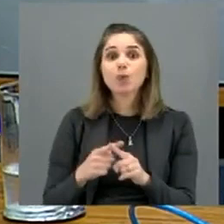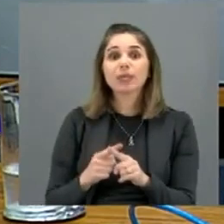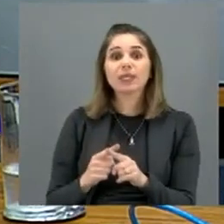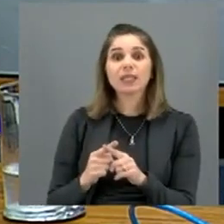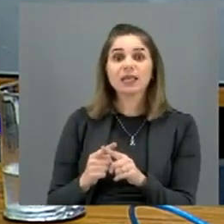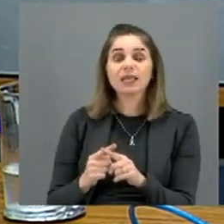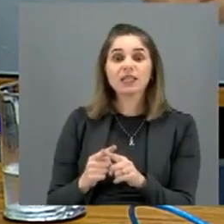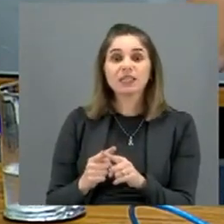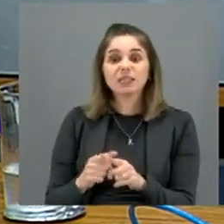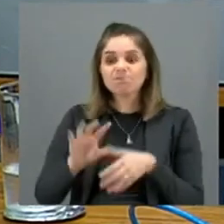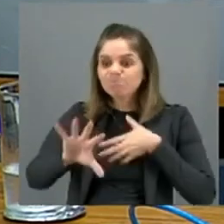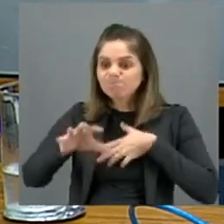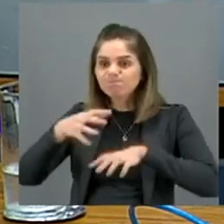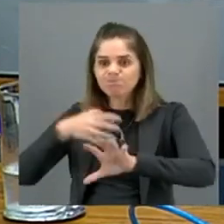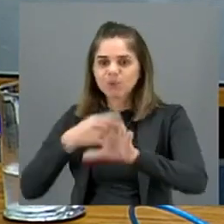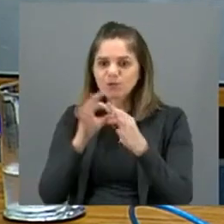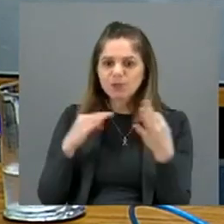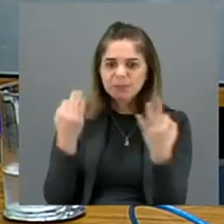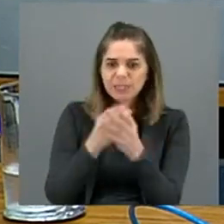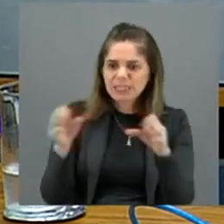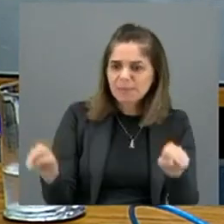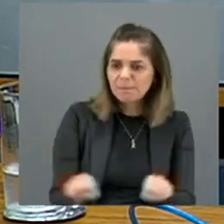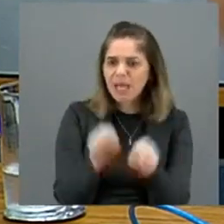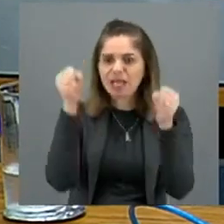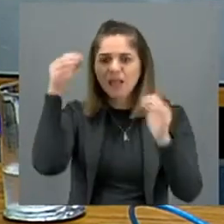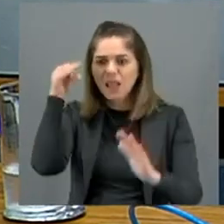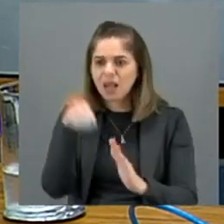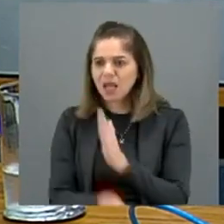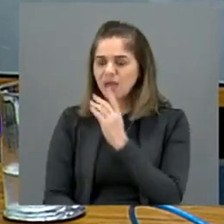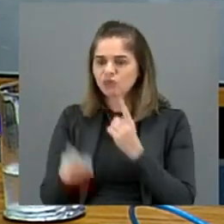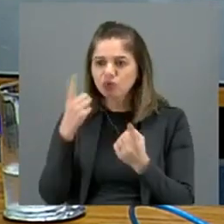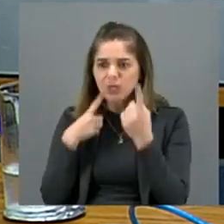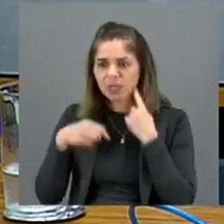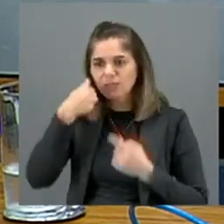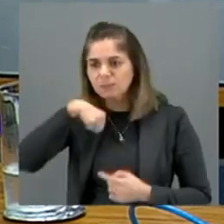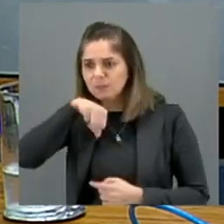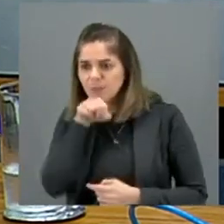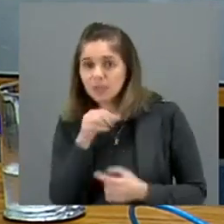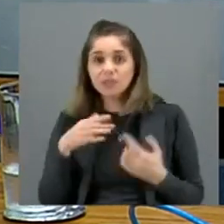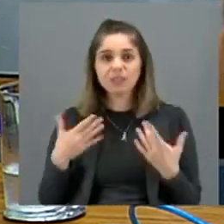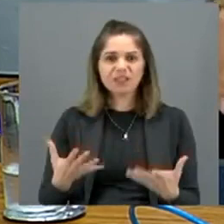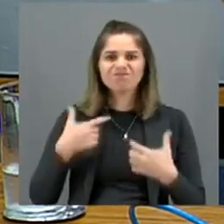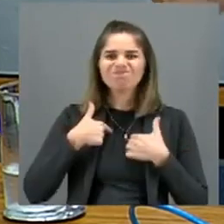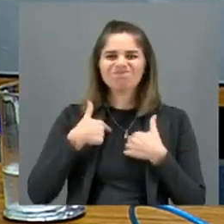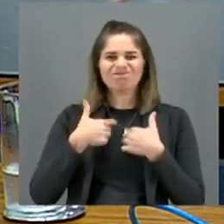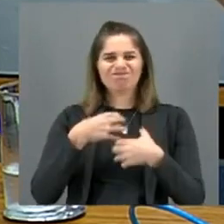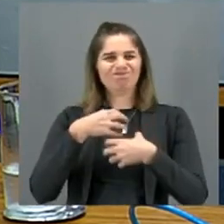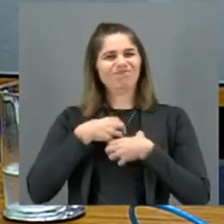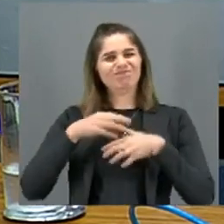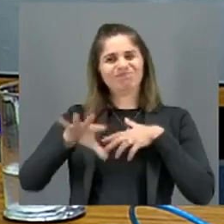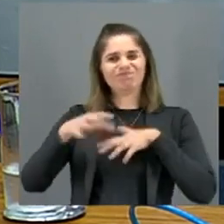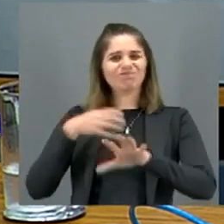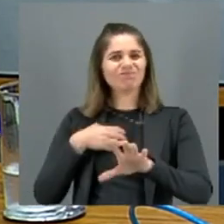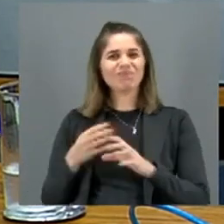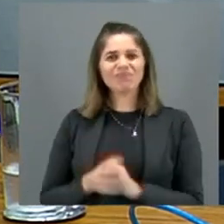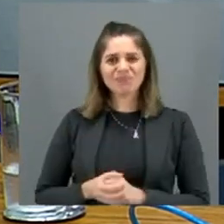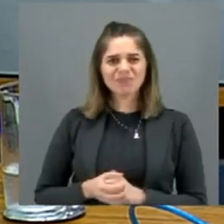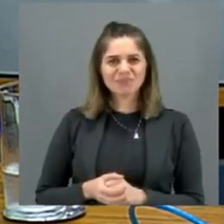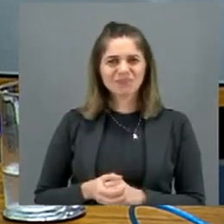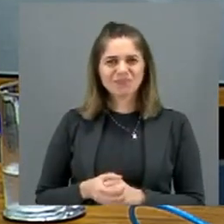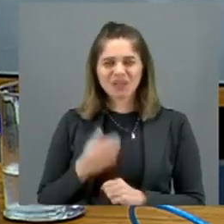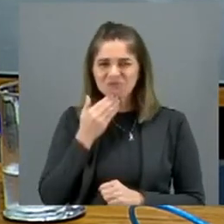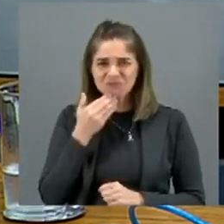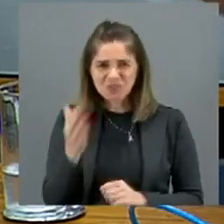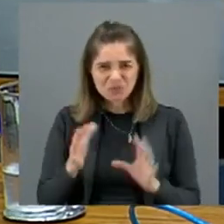famílias destruídas, depauperadas. Na verdade, defender legalização de drogas, e